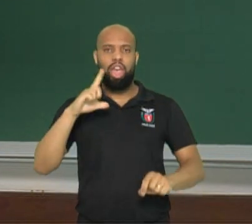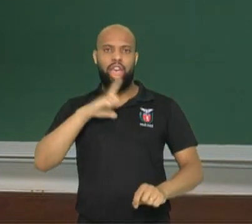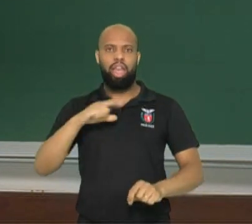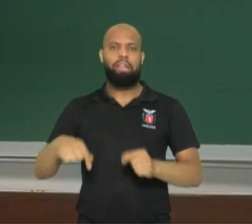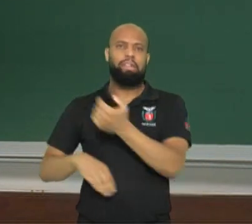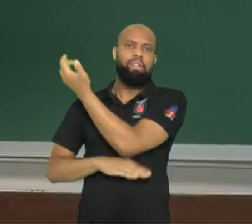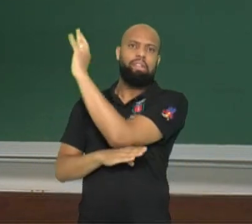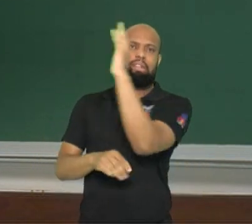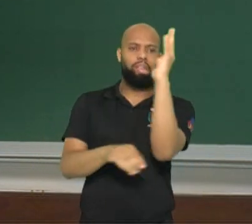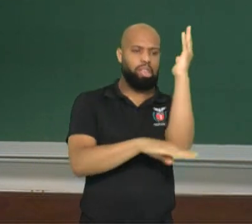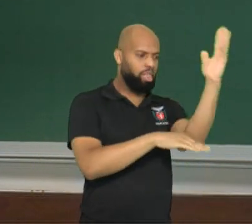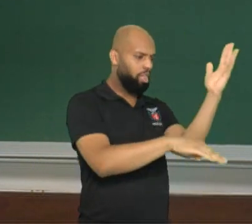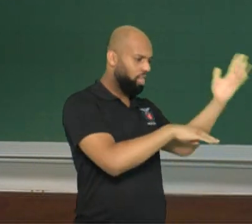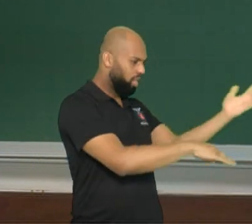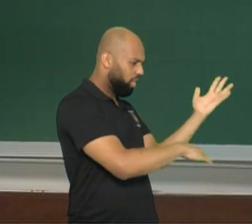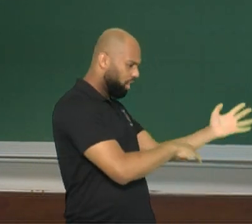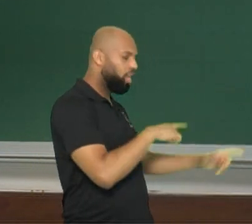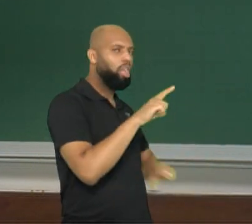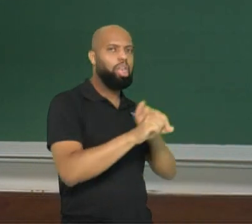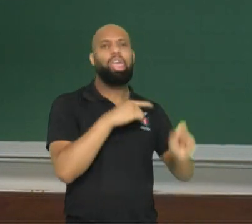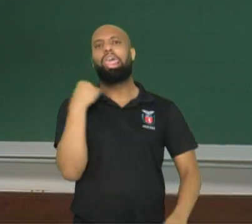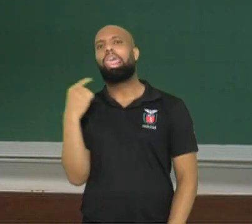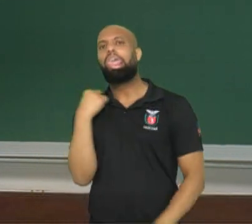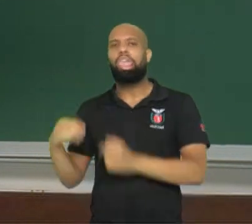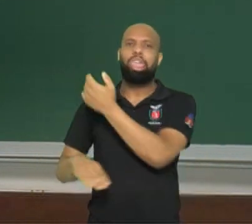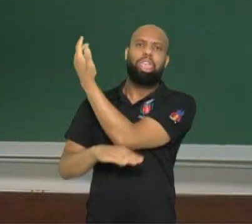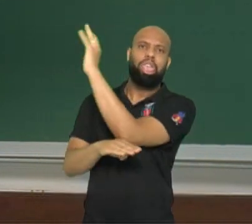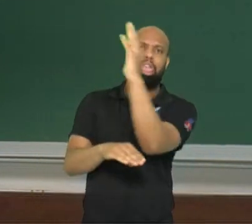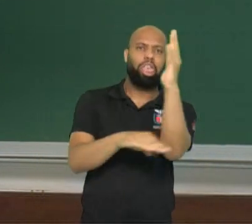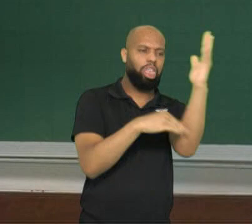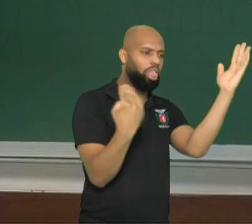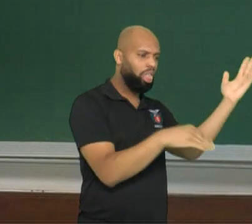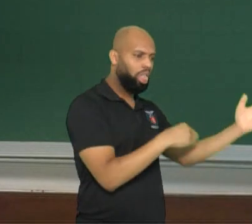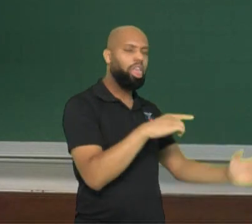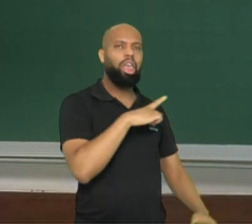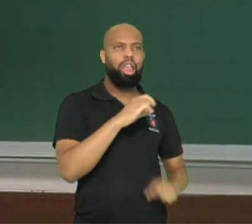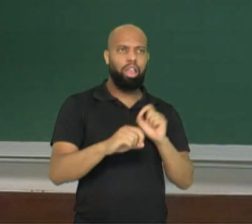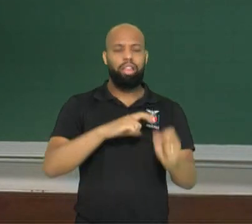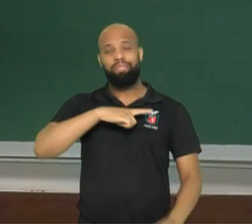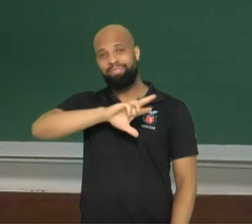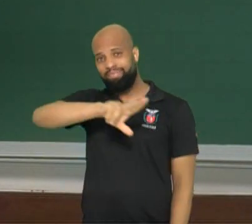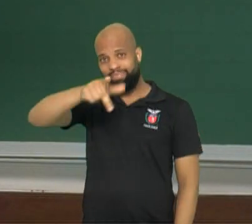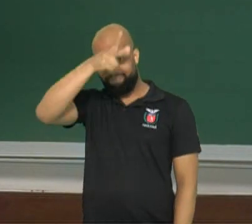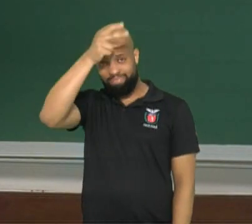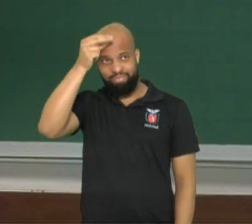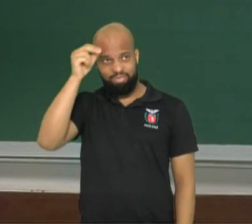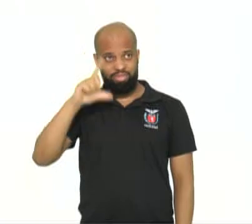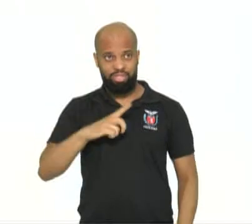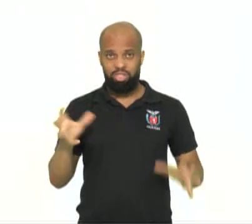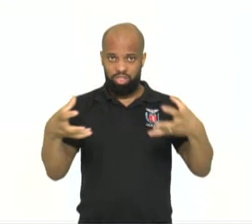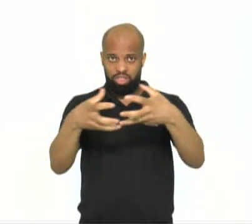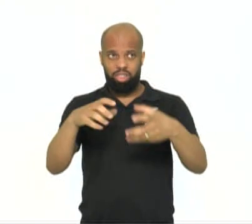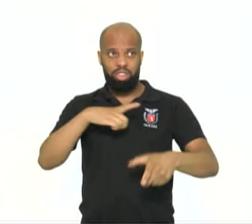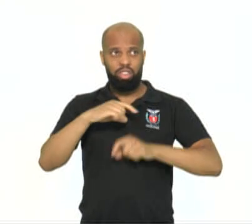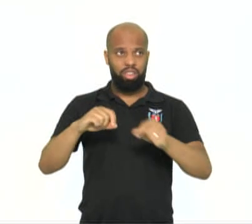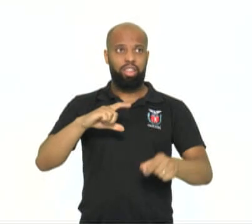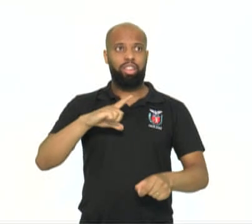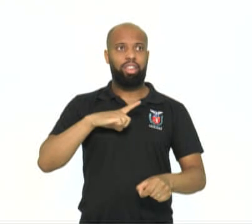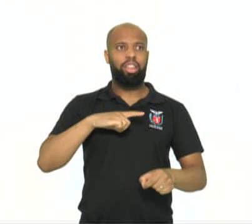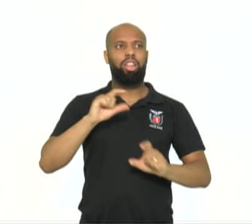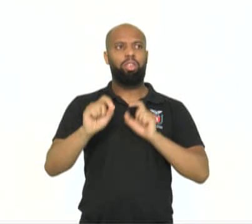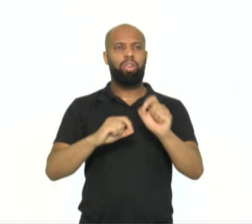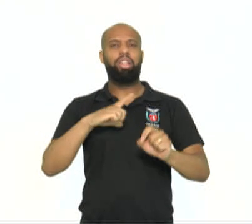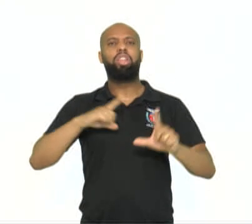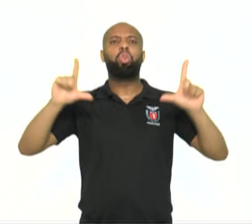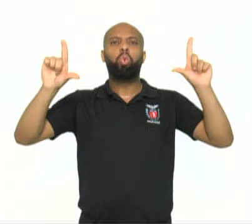São 256 municípios que fazem parte desse arco da destruição aqui, ó. Olha só, a quantidade, então, está vindo,